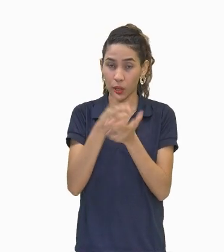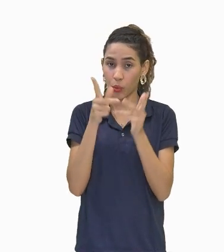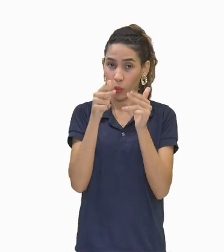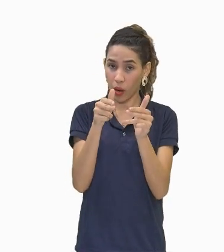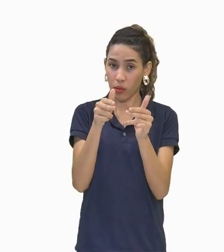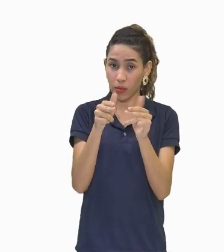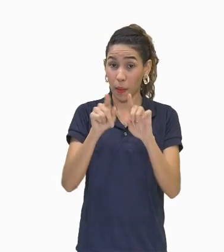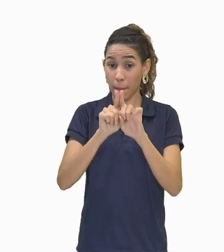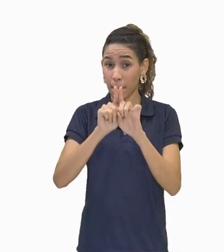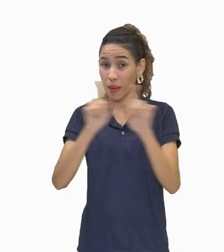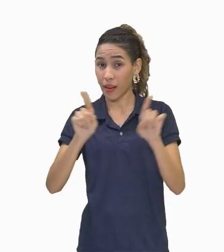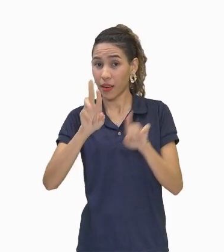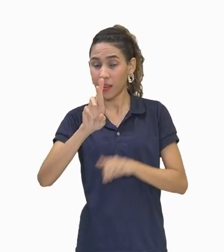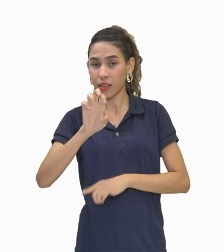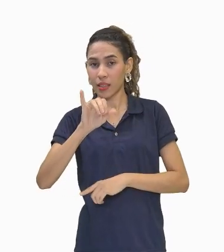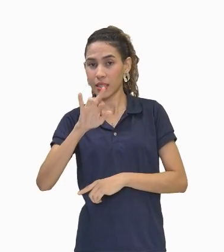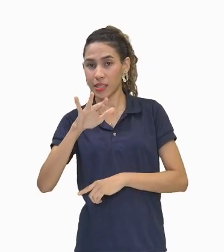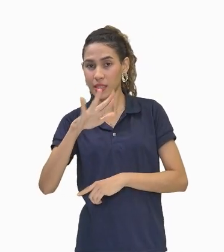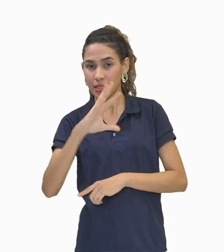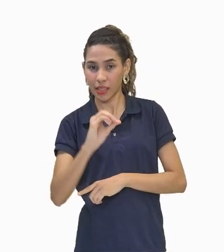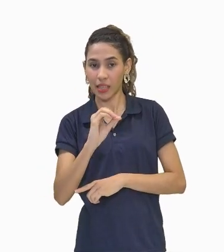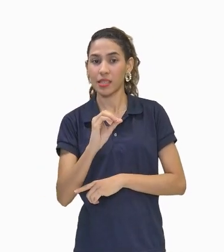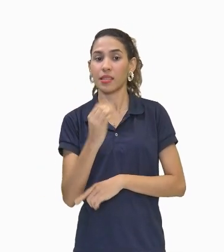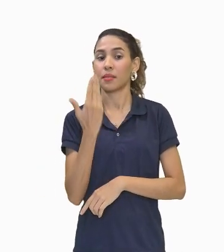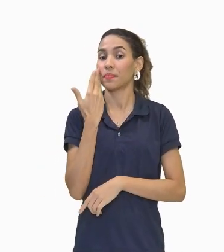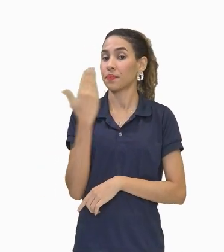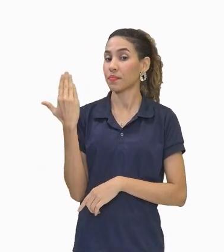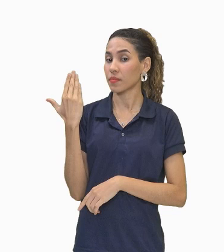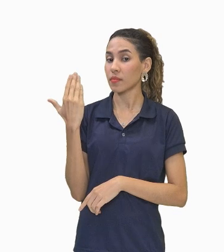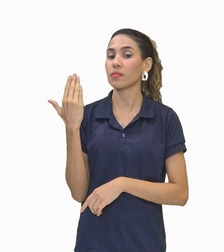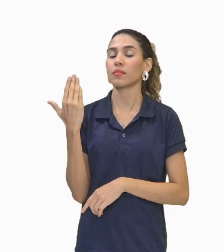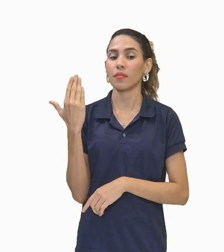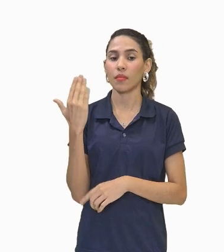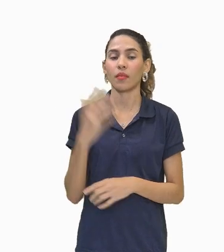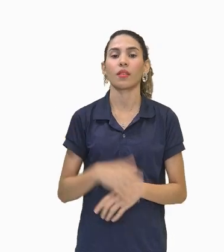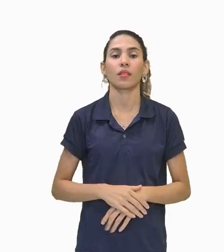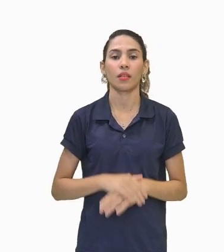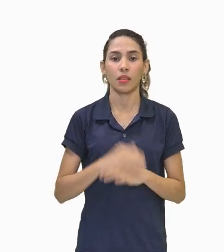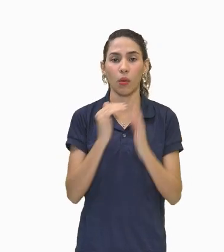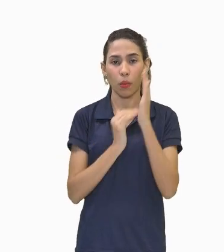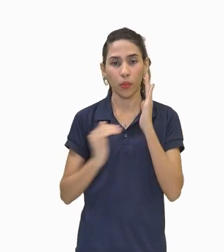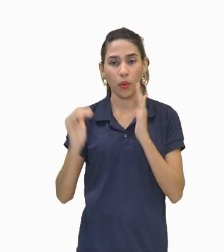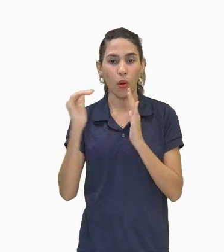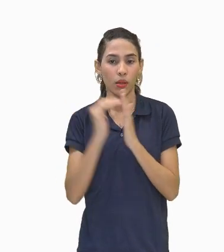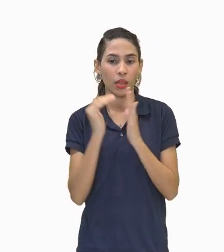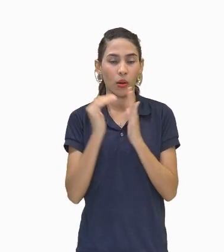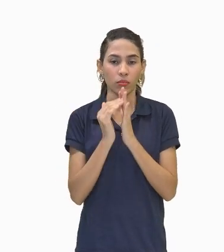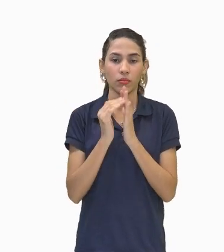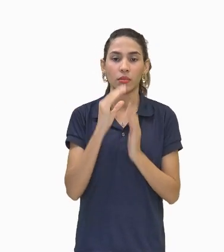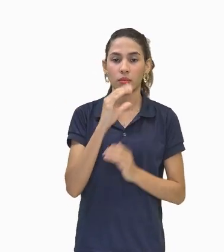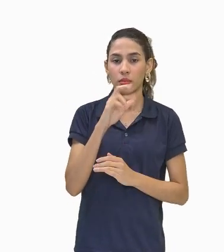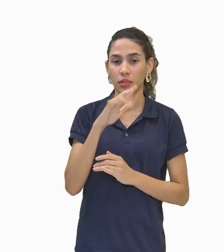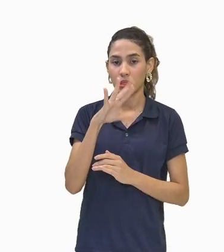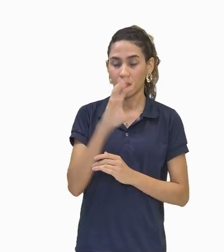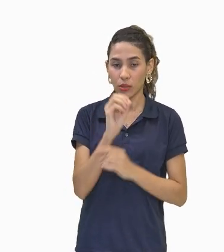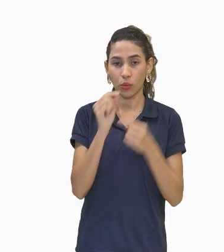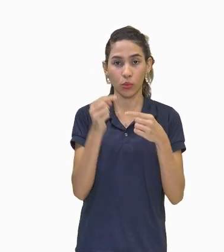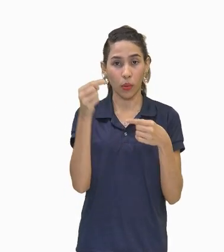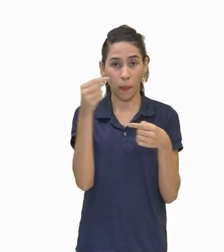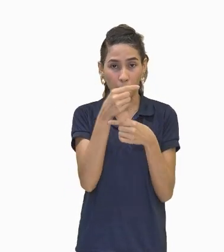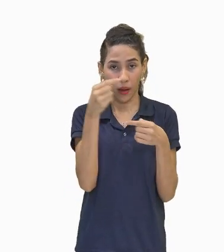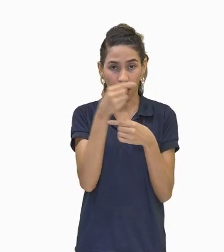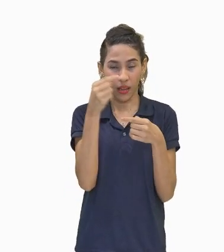total em um circuito em paralelo, ela é reduzida e é sempre menor do que a menor das